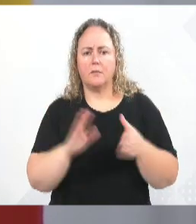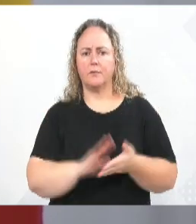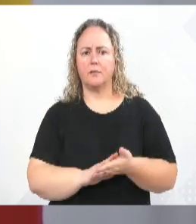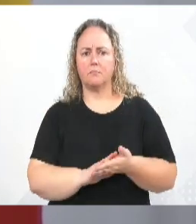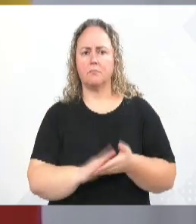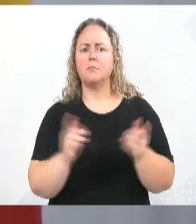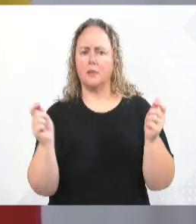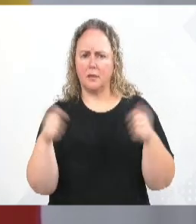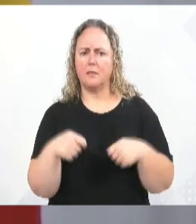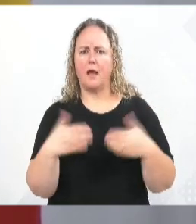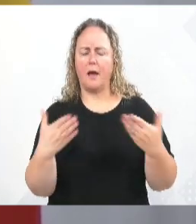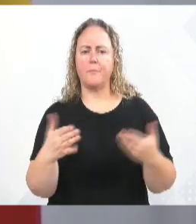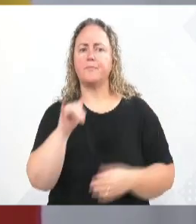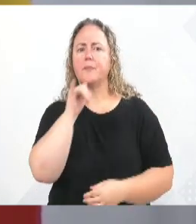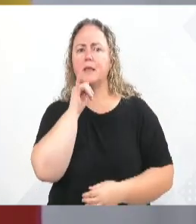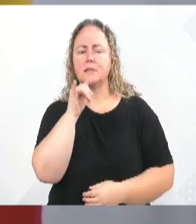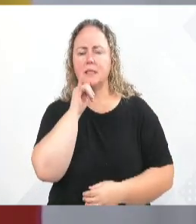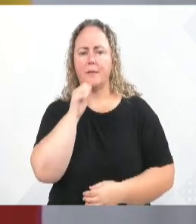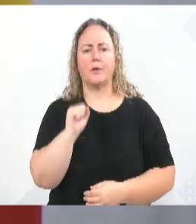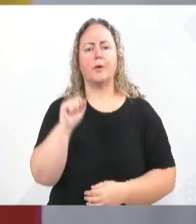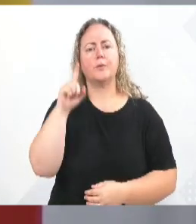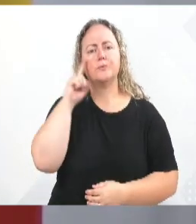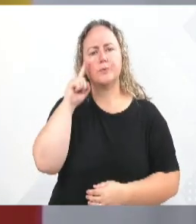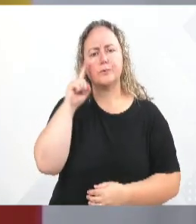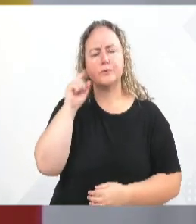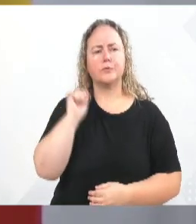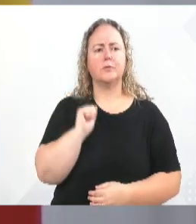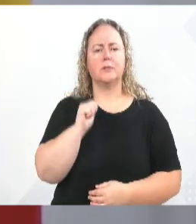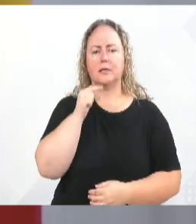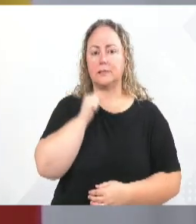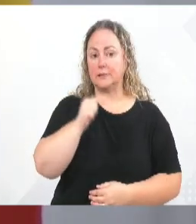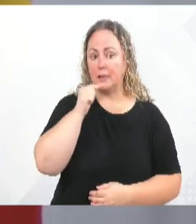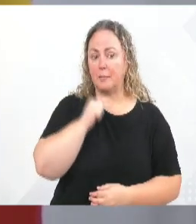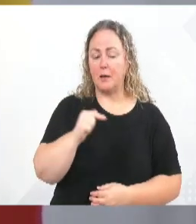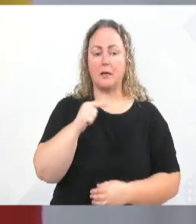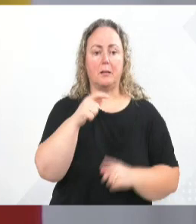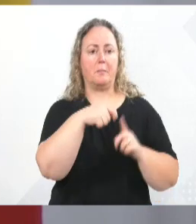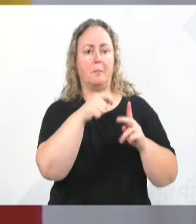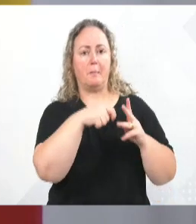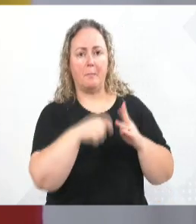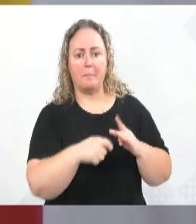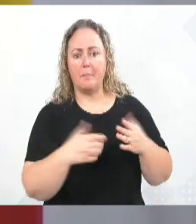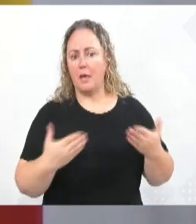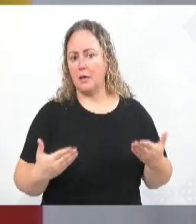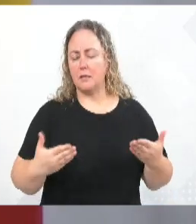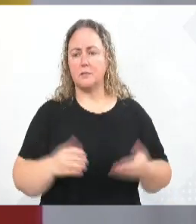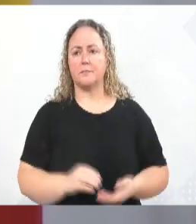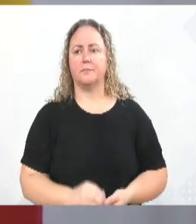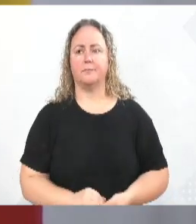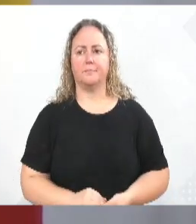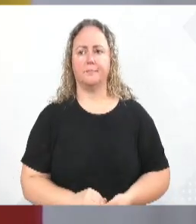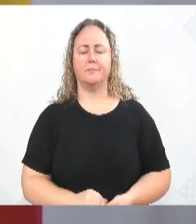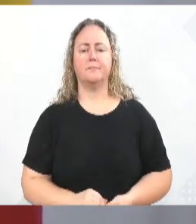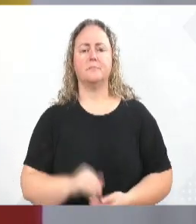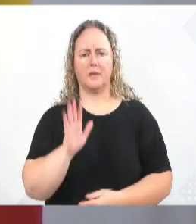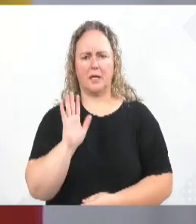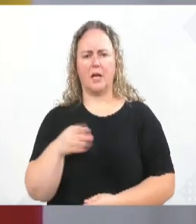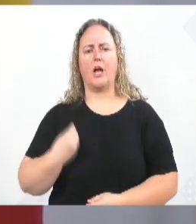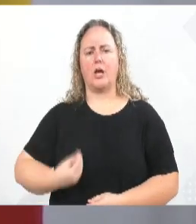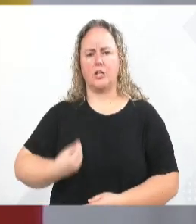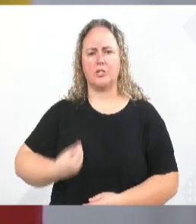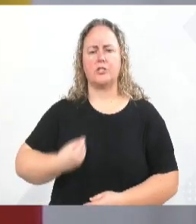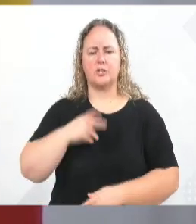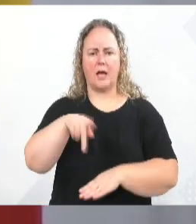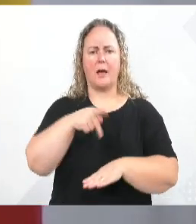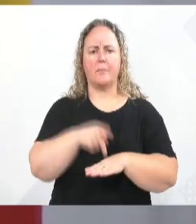ônibus com recorrência diária, semanal ou mensal. A gente sabe que esse tipo de sistema já existe em diversos